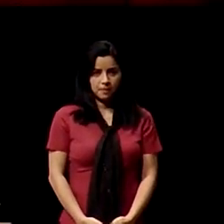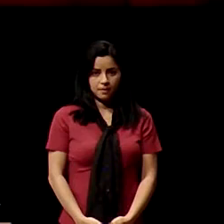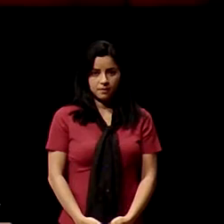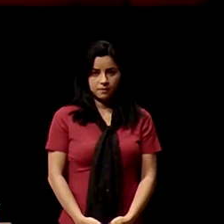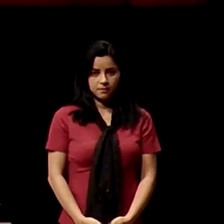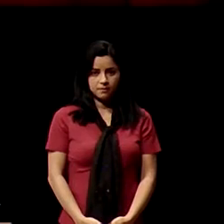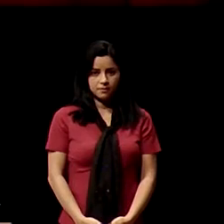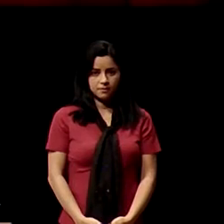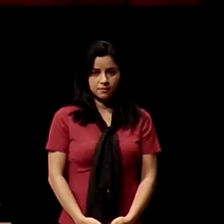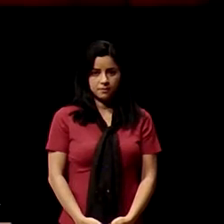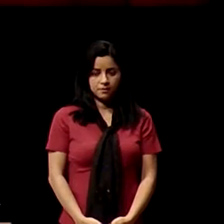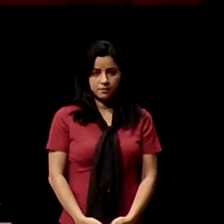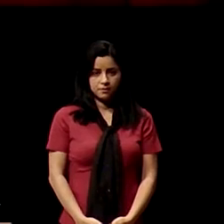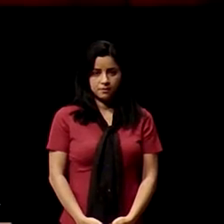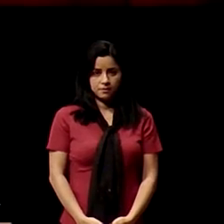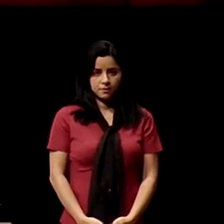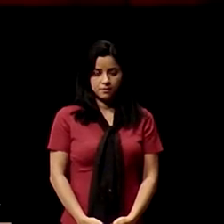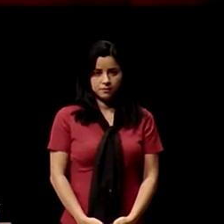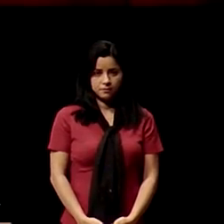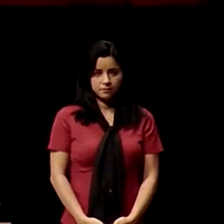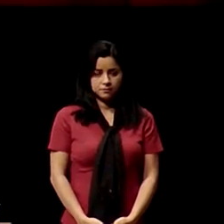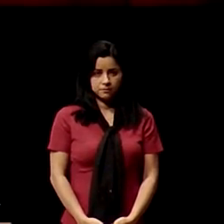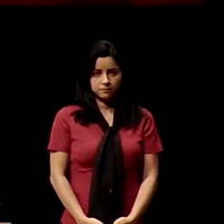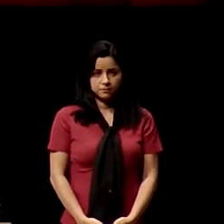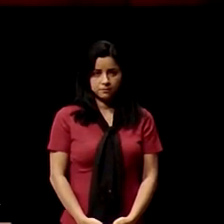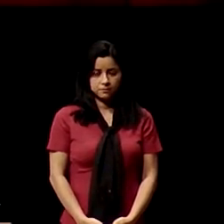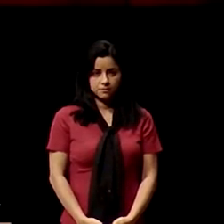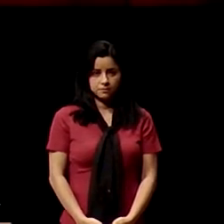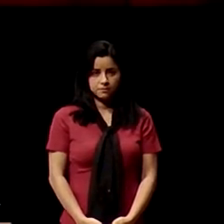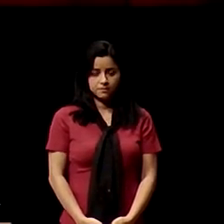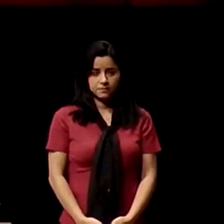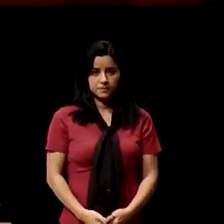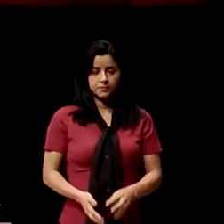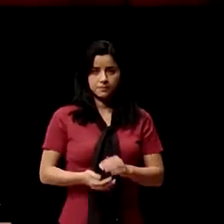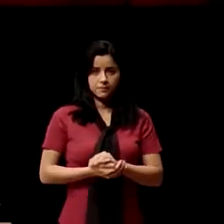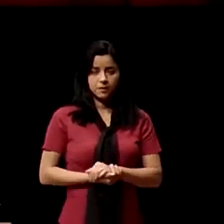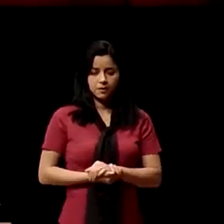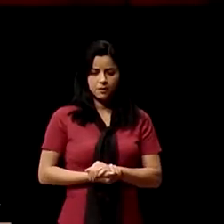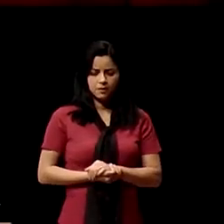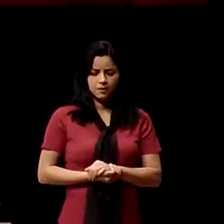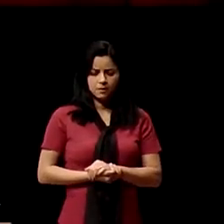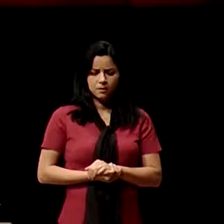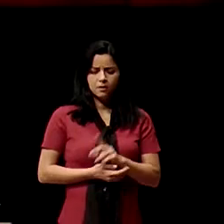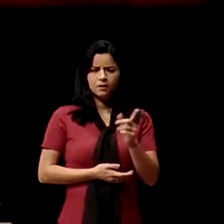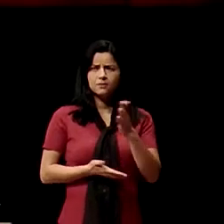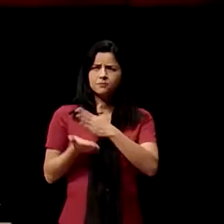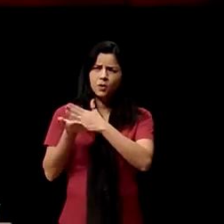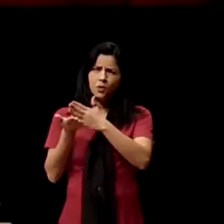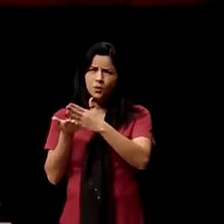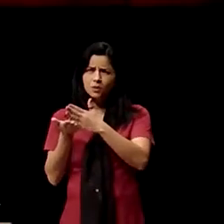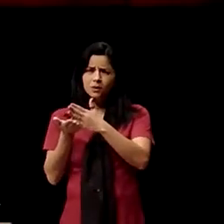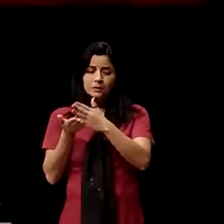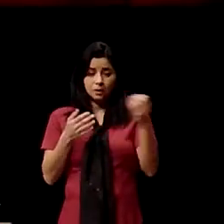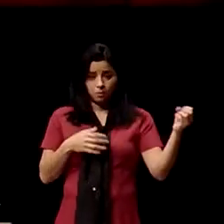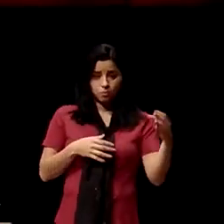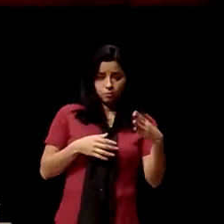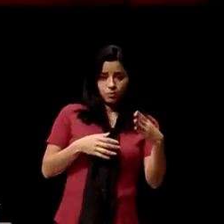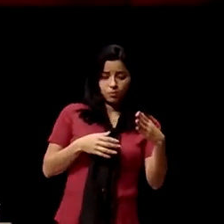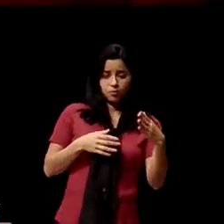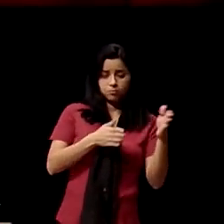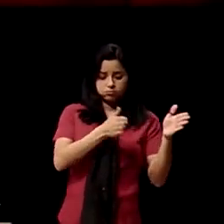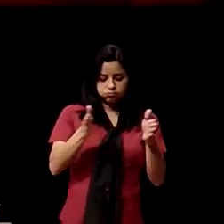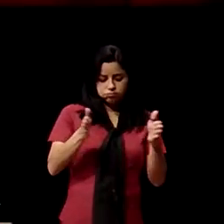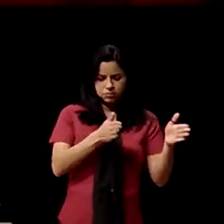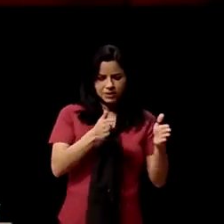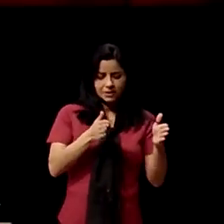educational policy in the age of early modernization. E no início da modernização também